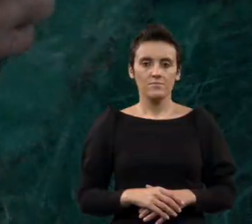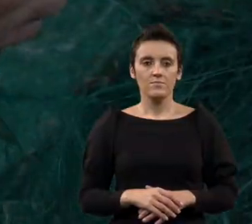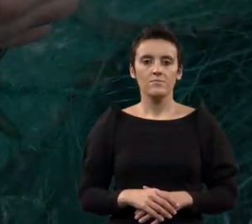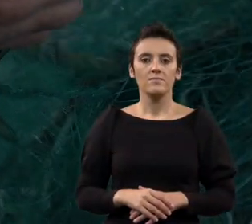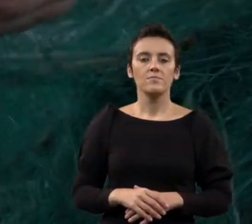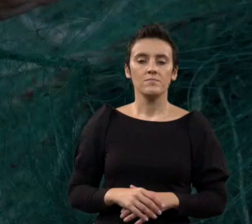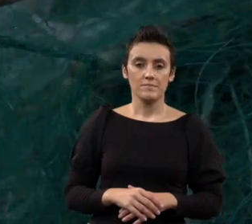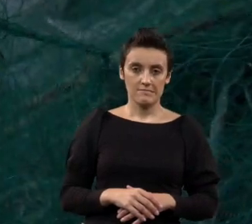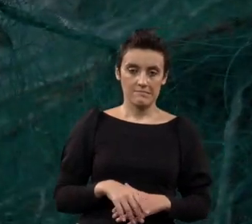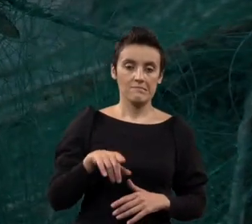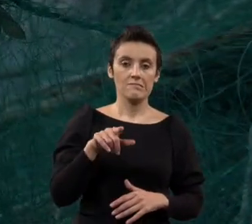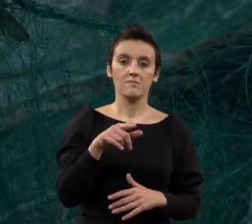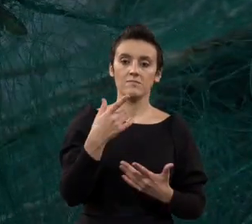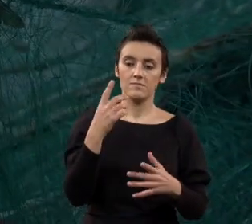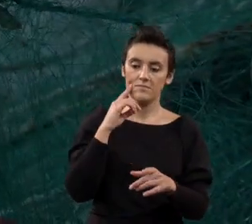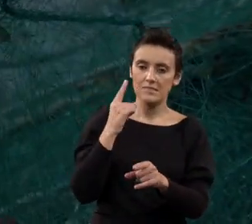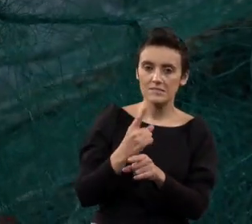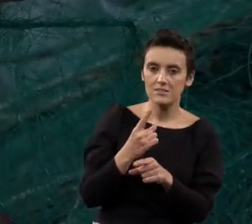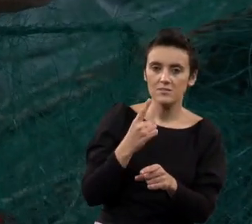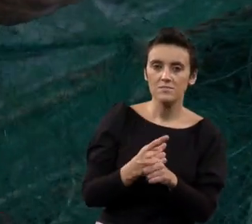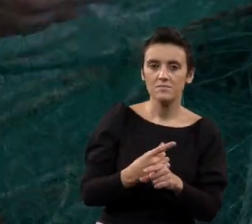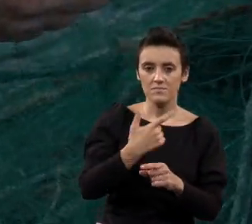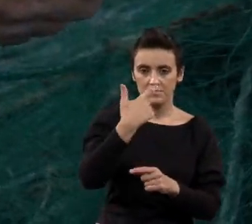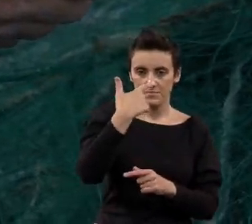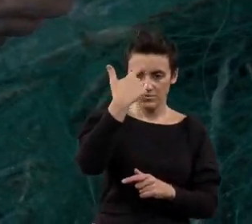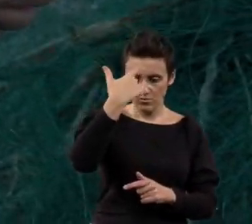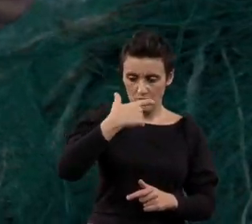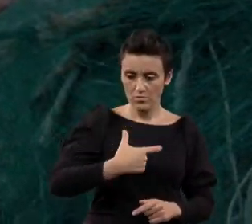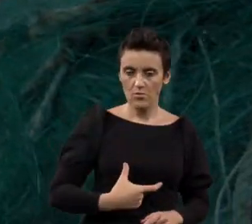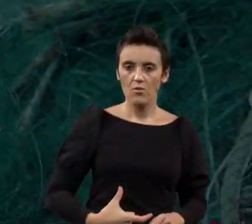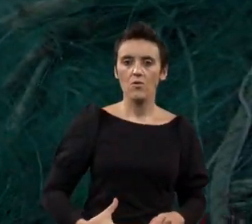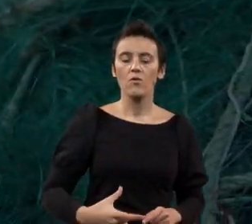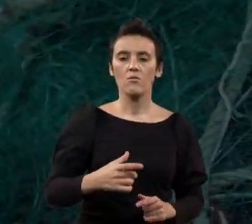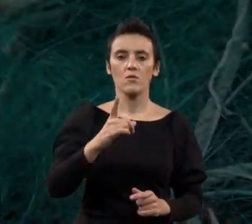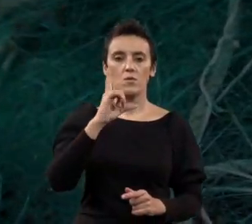este é o corpo morto.